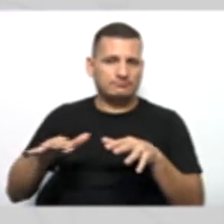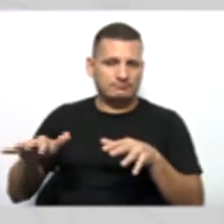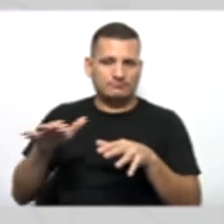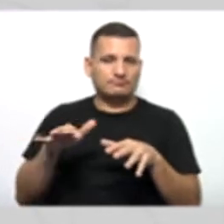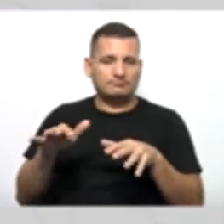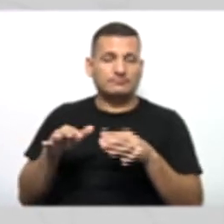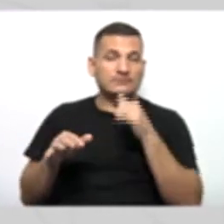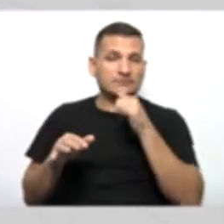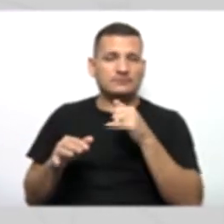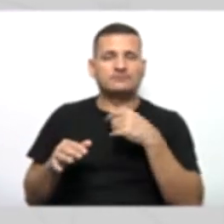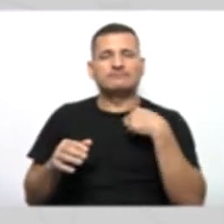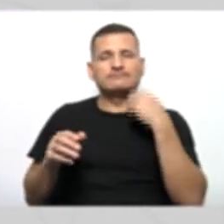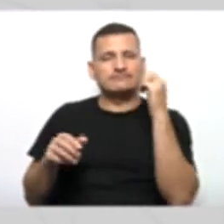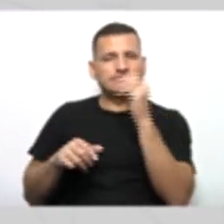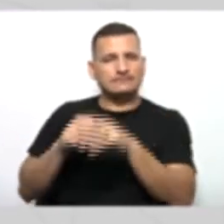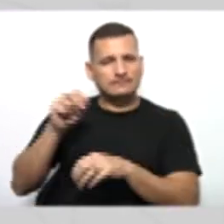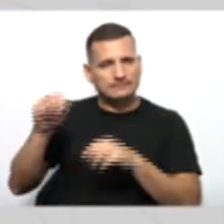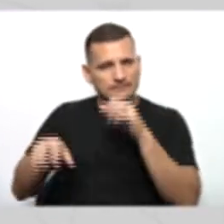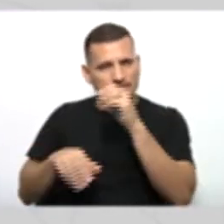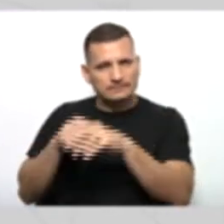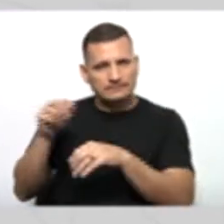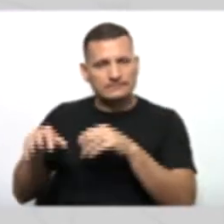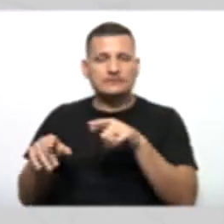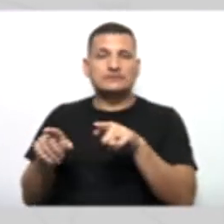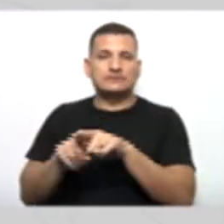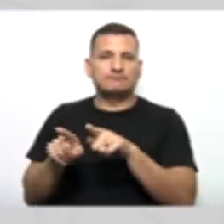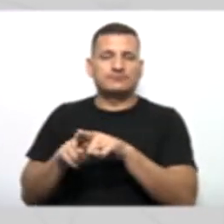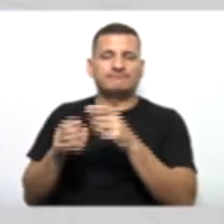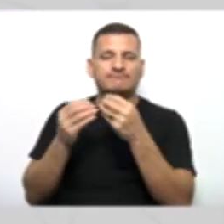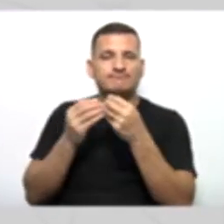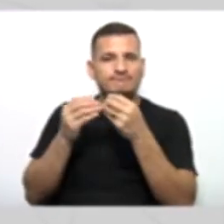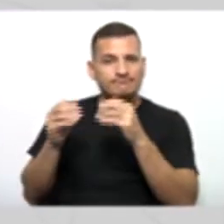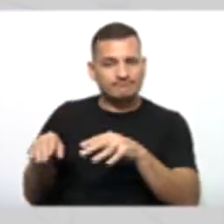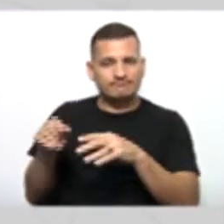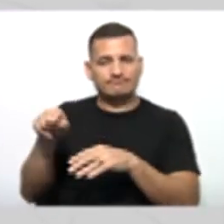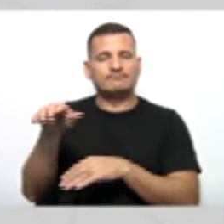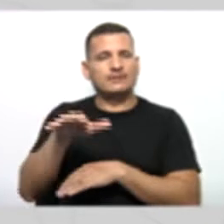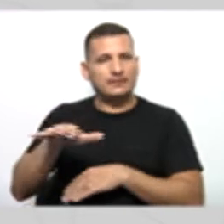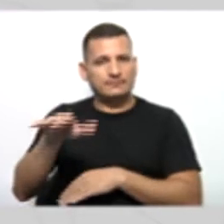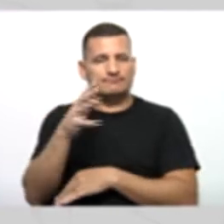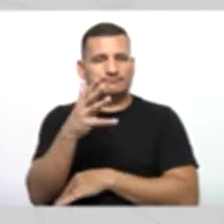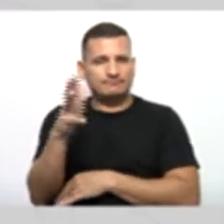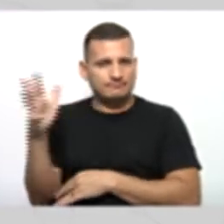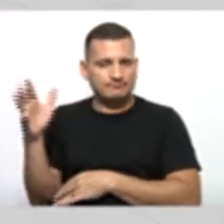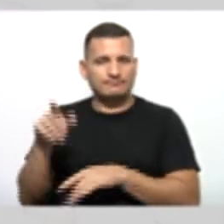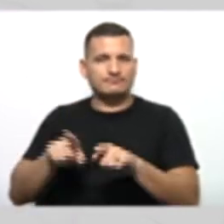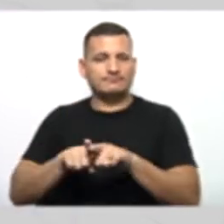dejetos que eu lanço, mais fácil é de eu degradar aquela área também. Veja só,